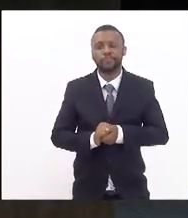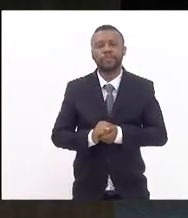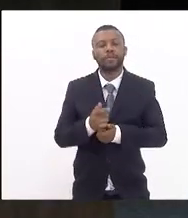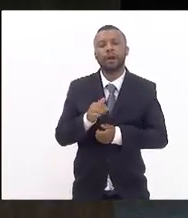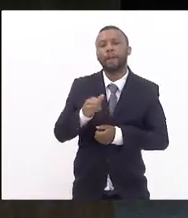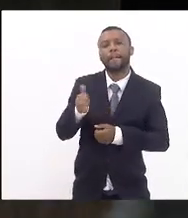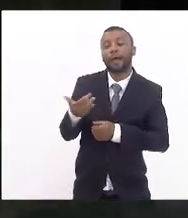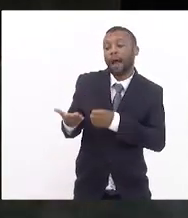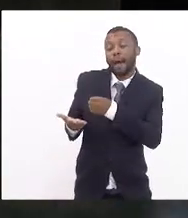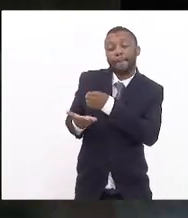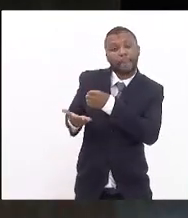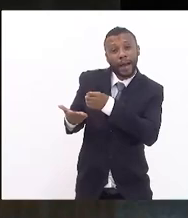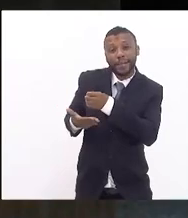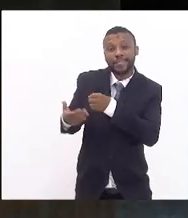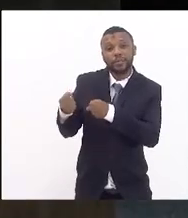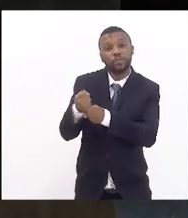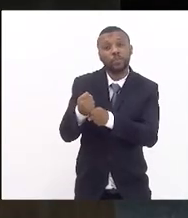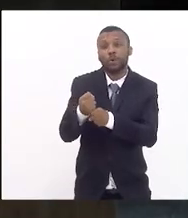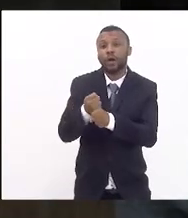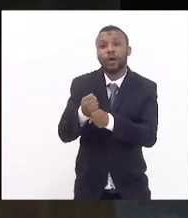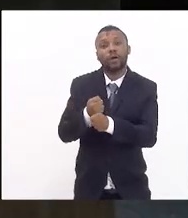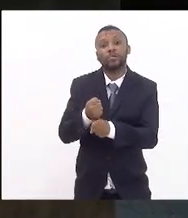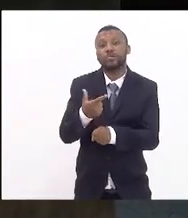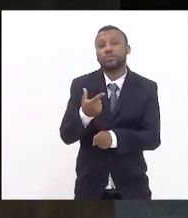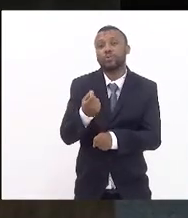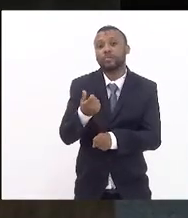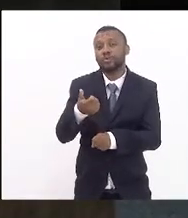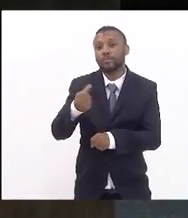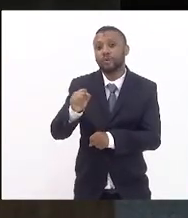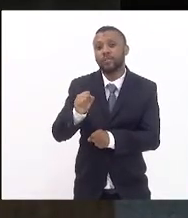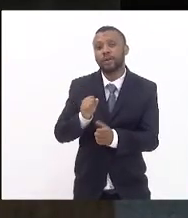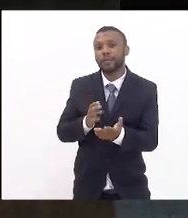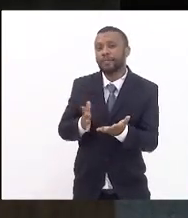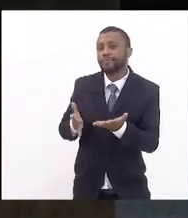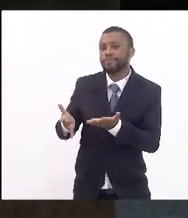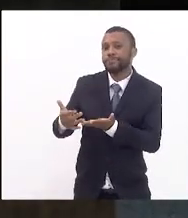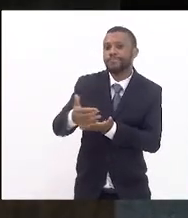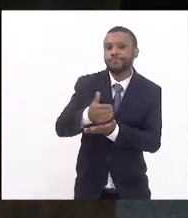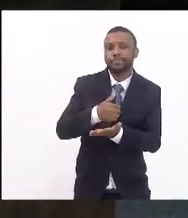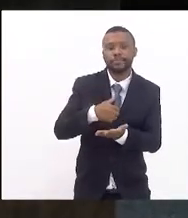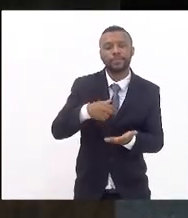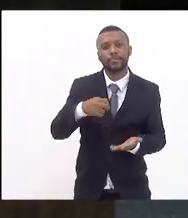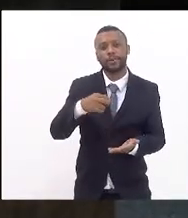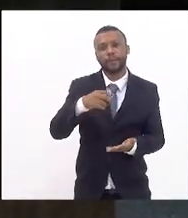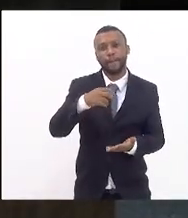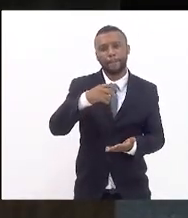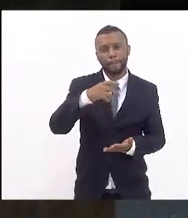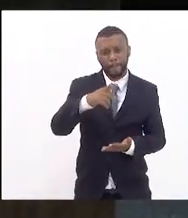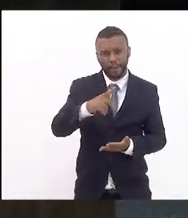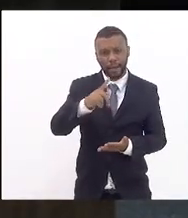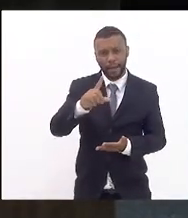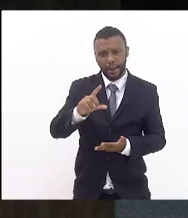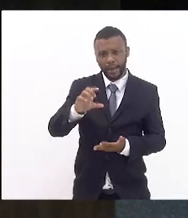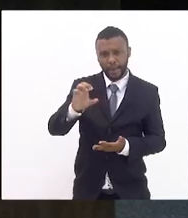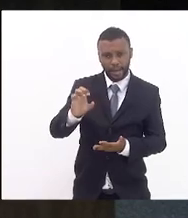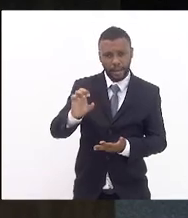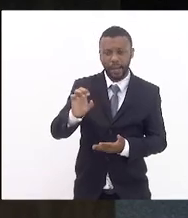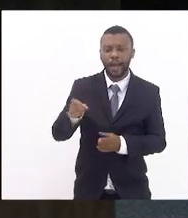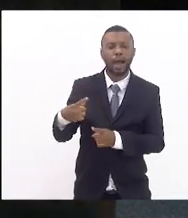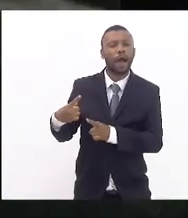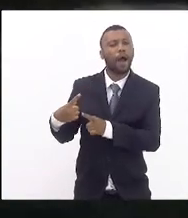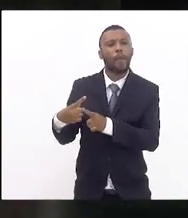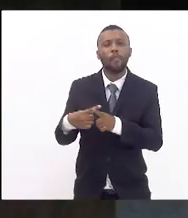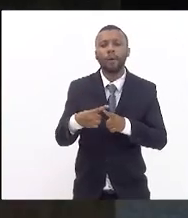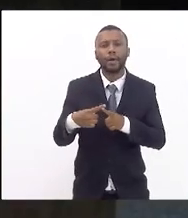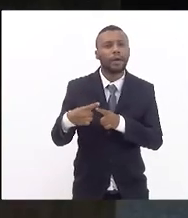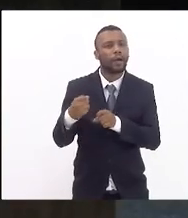o ano de 2018, da arrecadação de participação especial. Por que o ano de 2018?